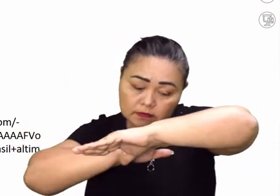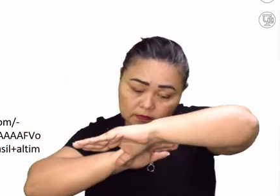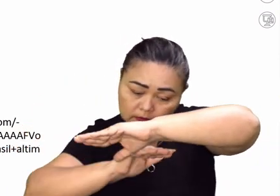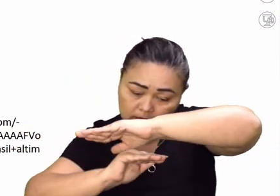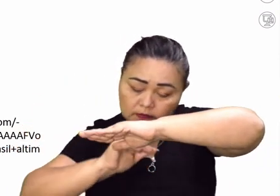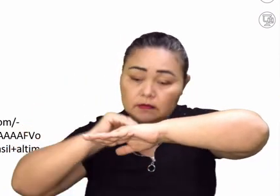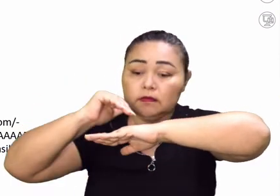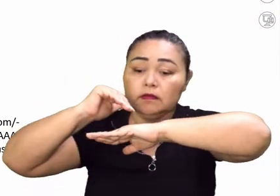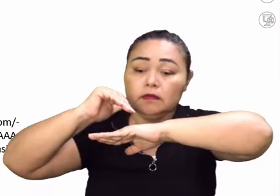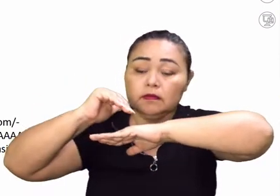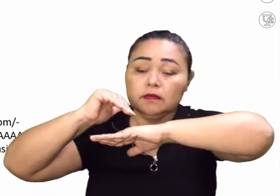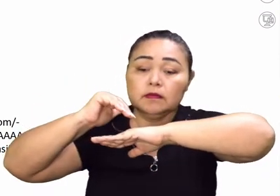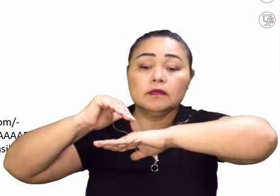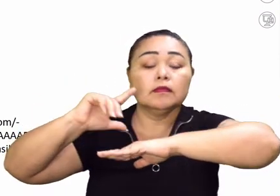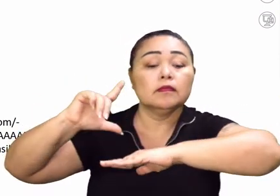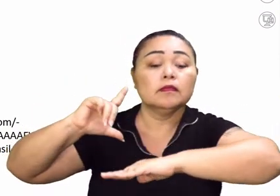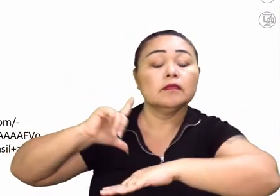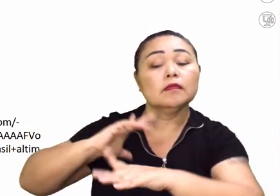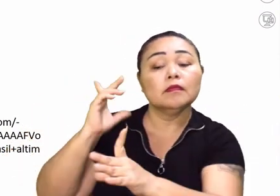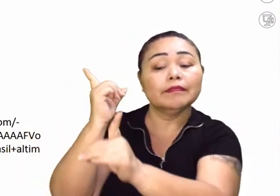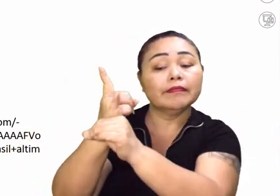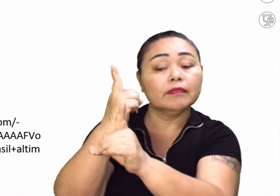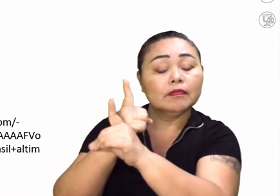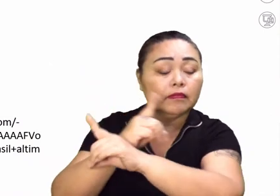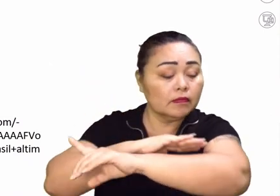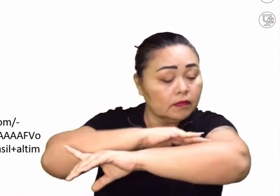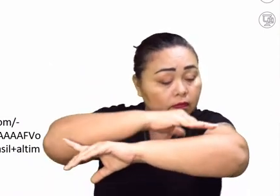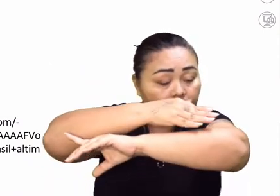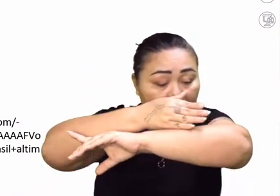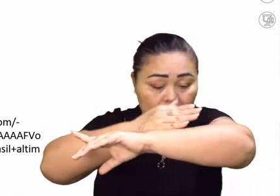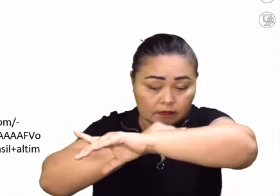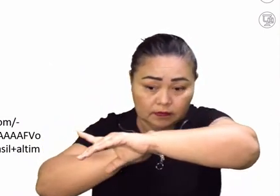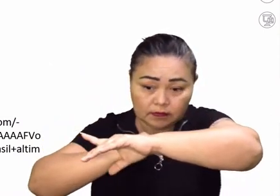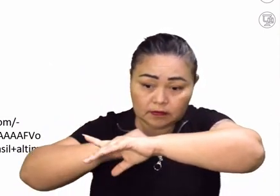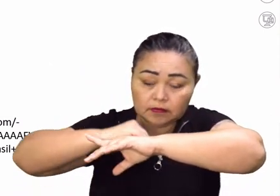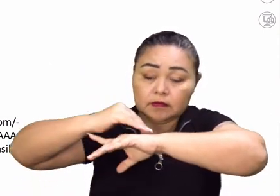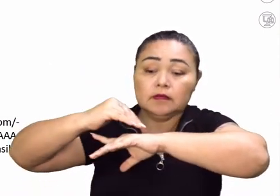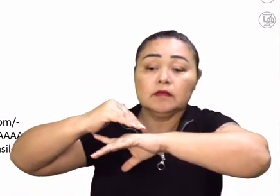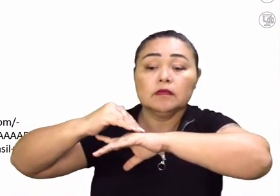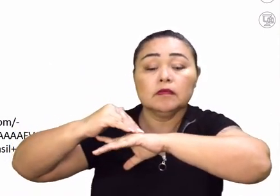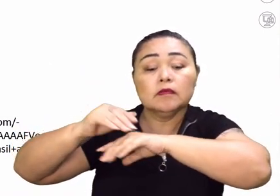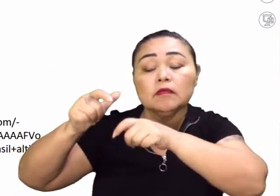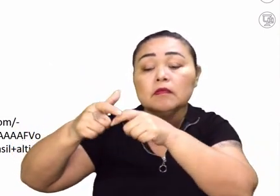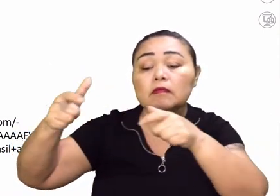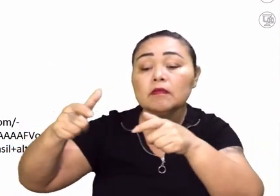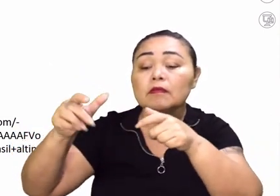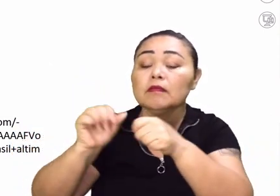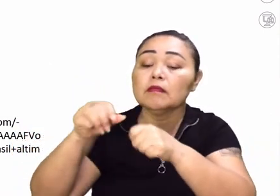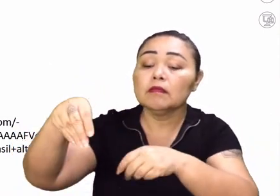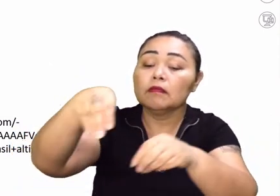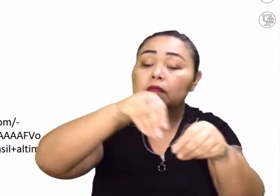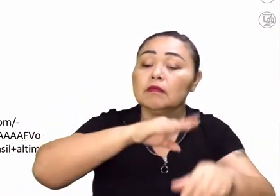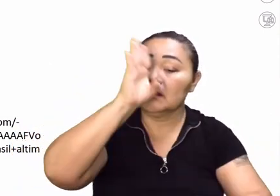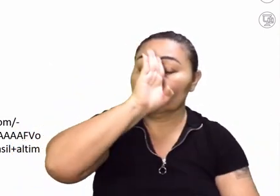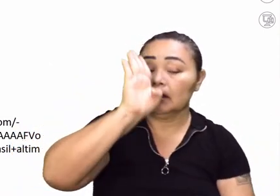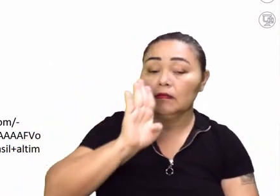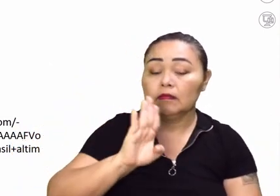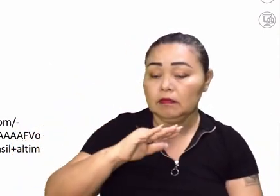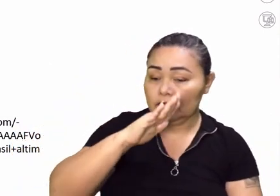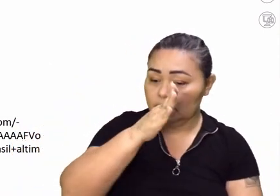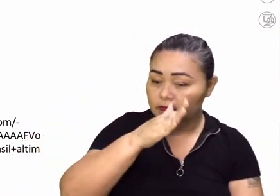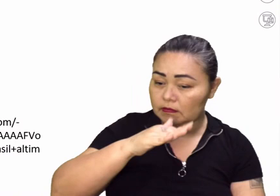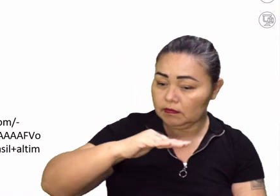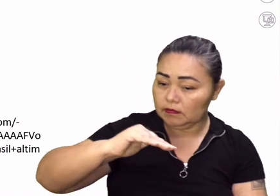as depressões Então a gente vai encontrar o que Planalto depressões maior parte do território brasileiro e as áreas de